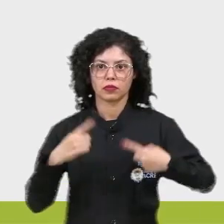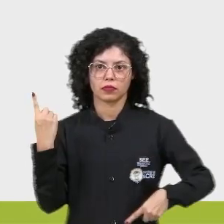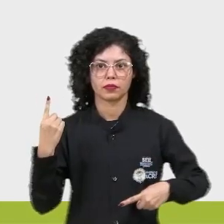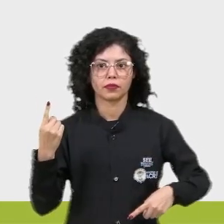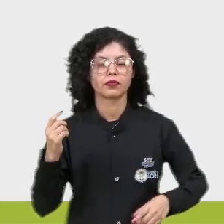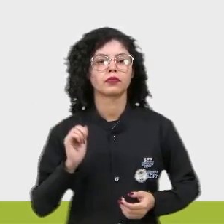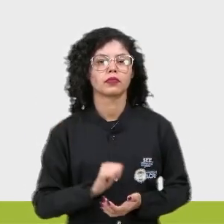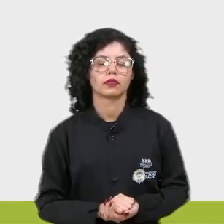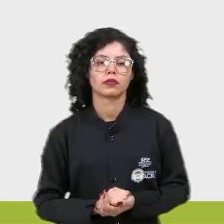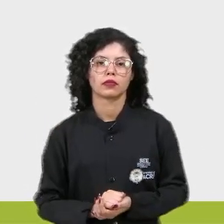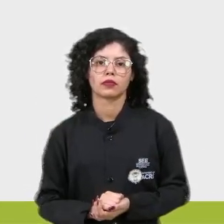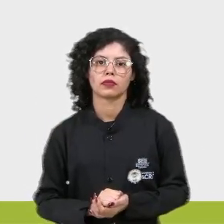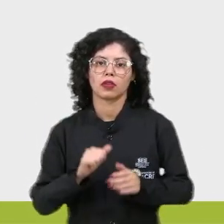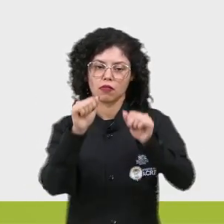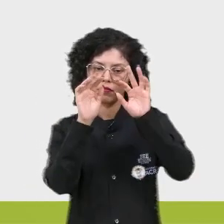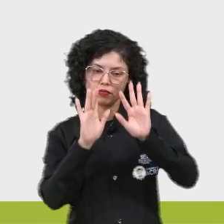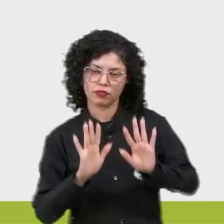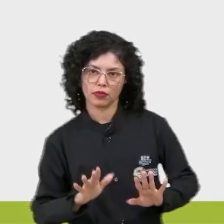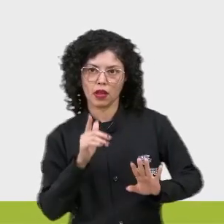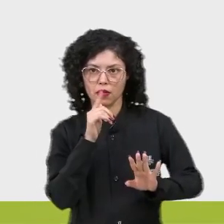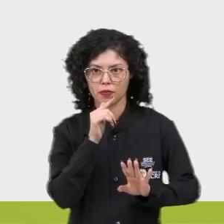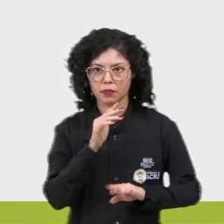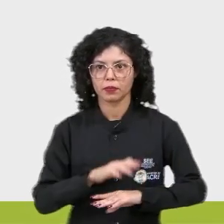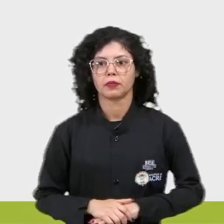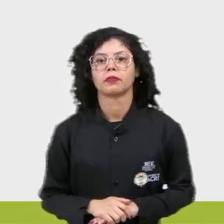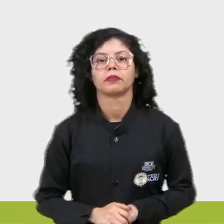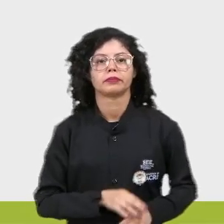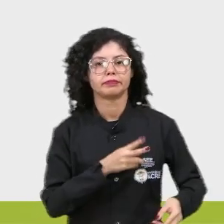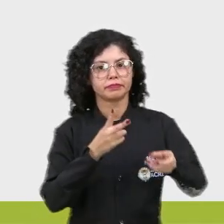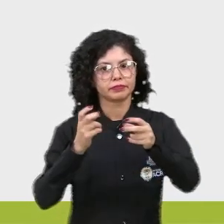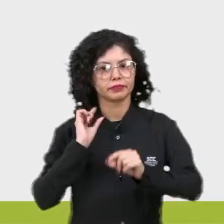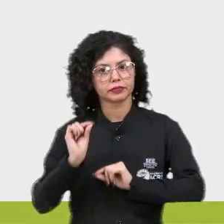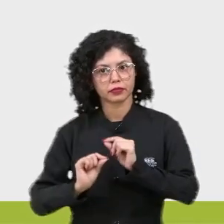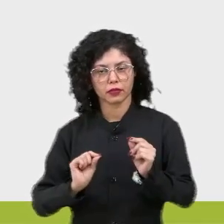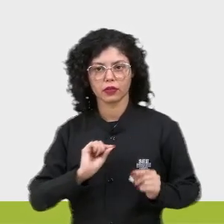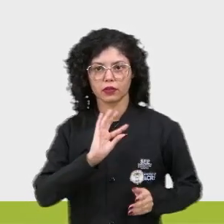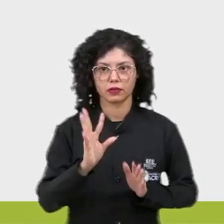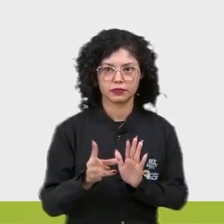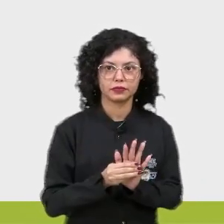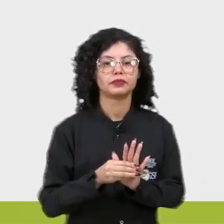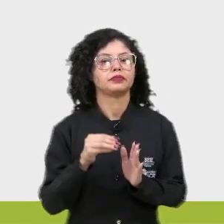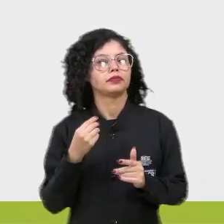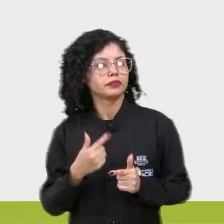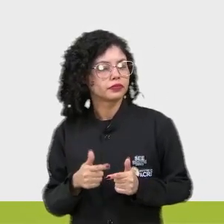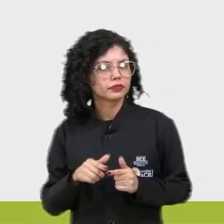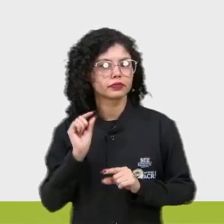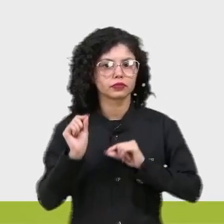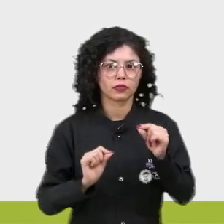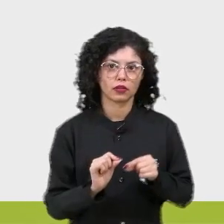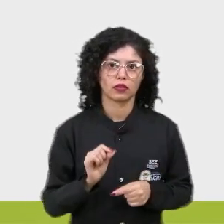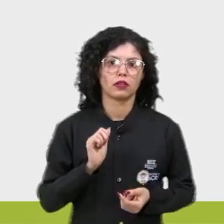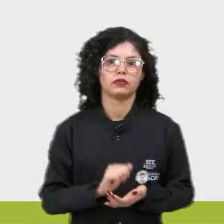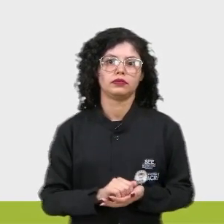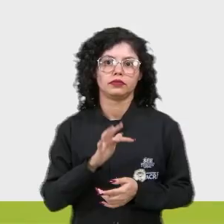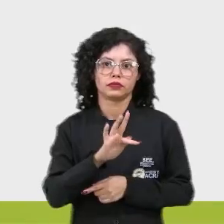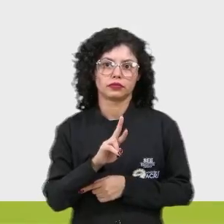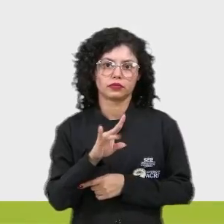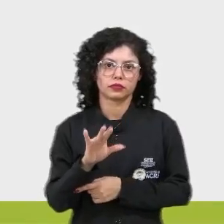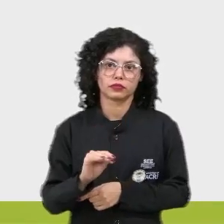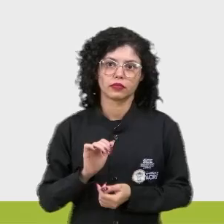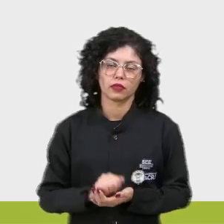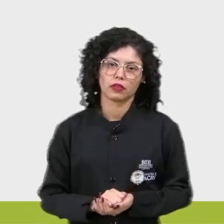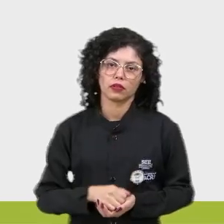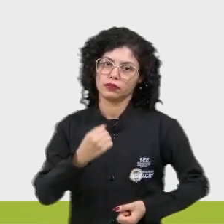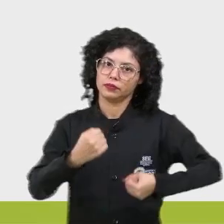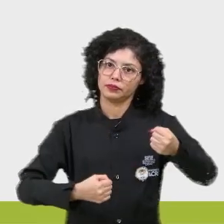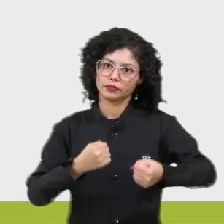trechos encachoeirados. Então, se percebe aí que está colocando situações sobre rodovias, ferrovias, sobre meios